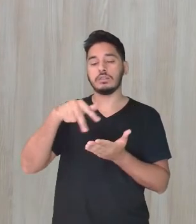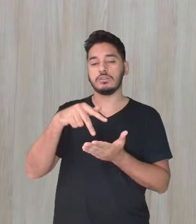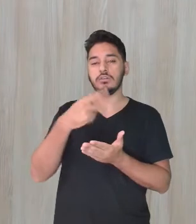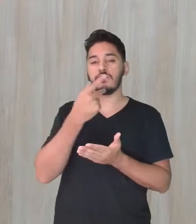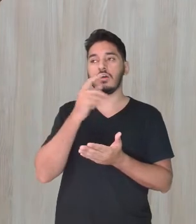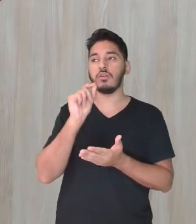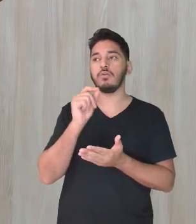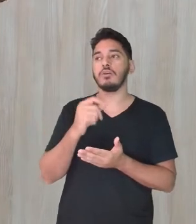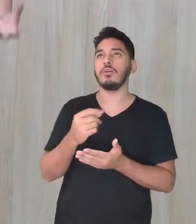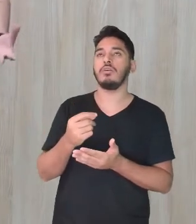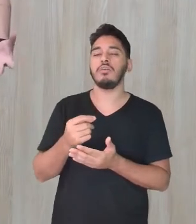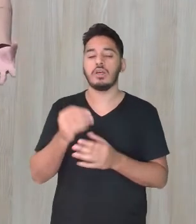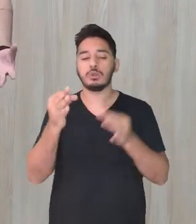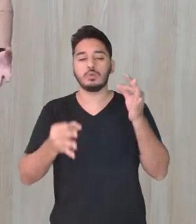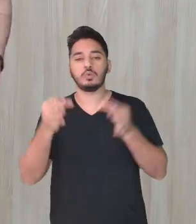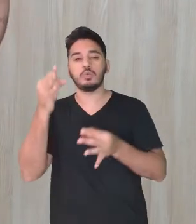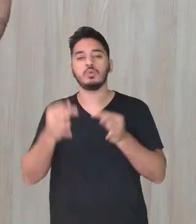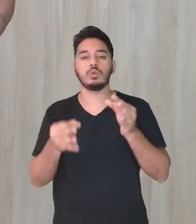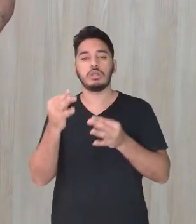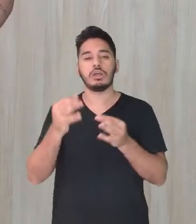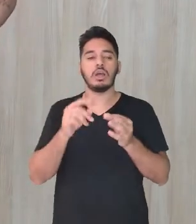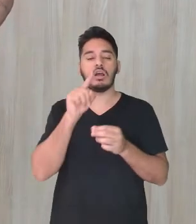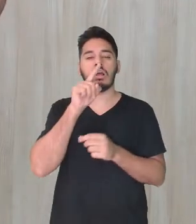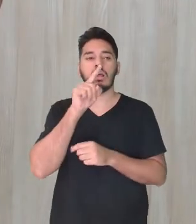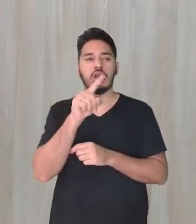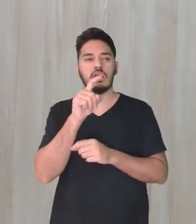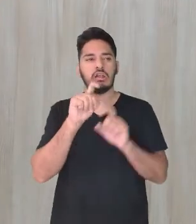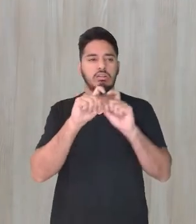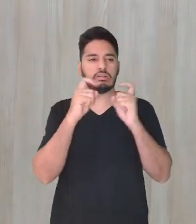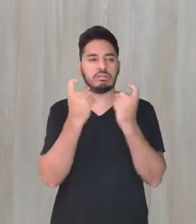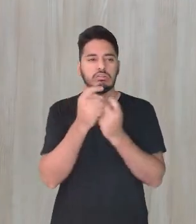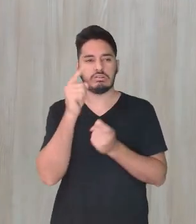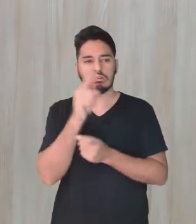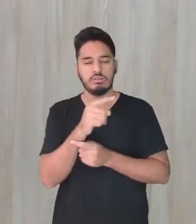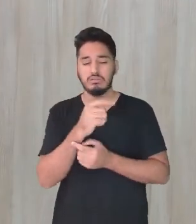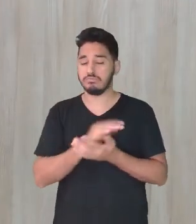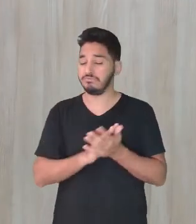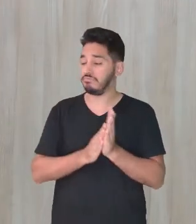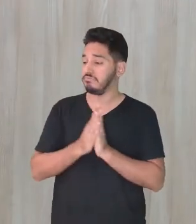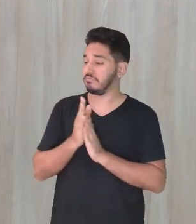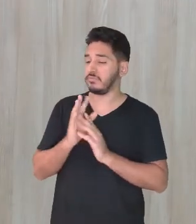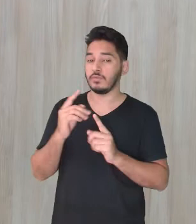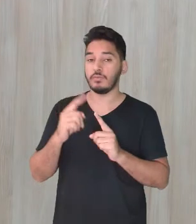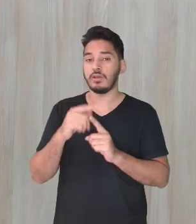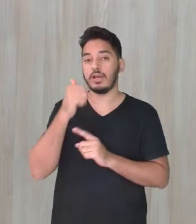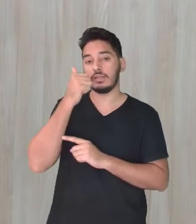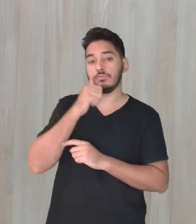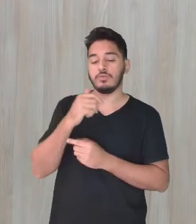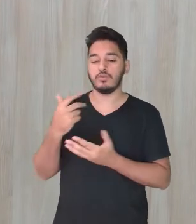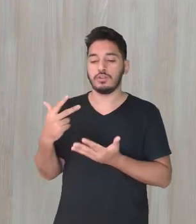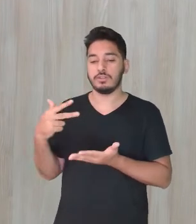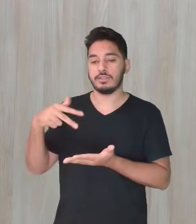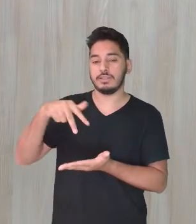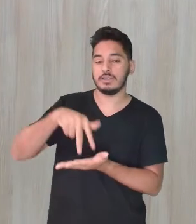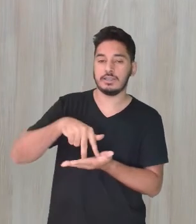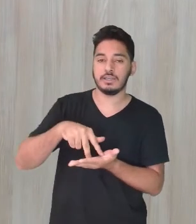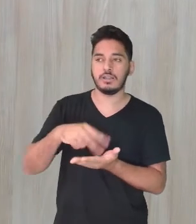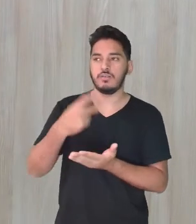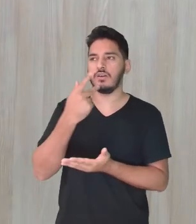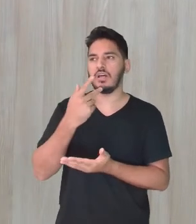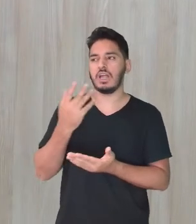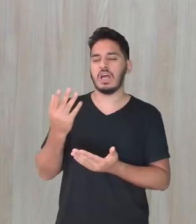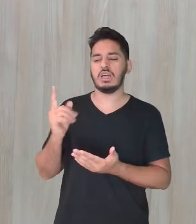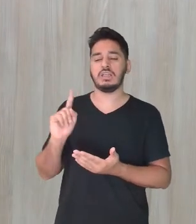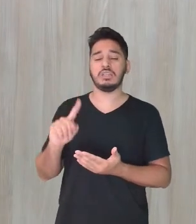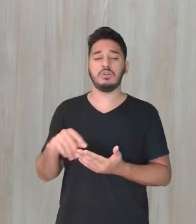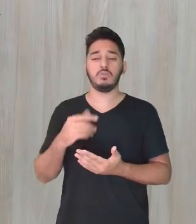costuma julgar a sexualidade de alguém pelo simples fato de dançar. Porque depois as mulheres foram ocupando e eles disseram assim, isso